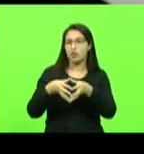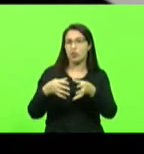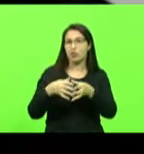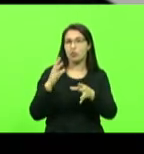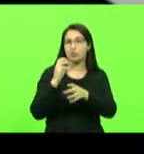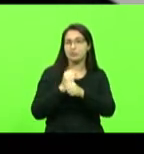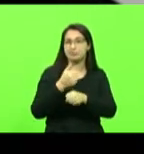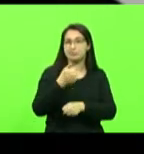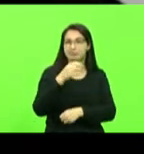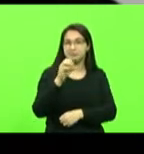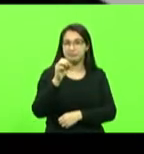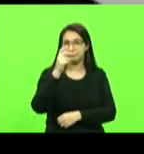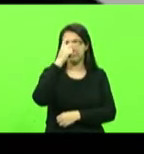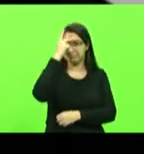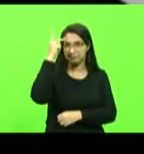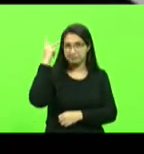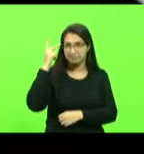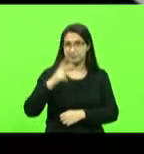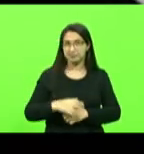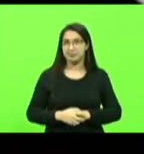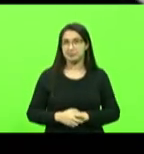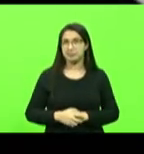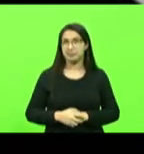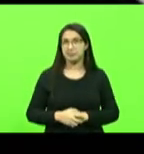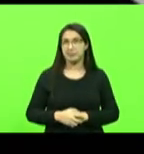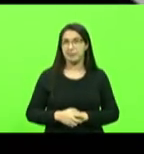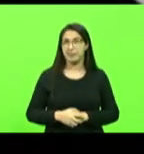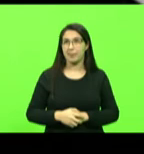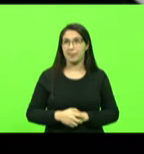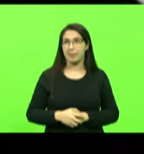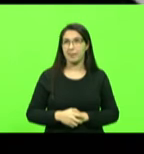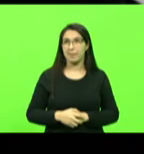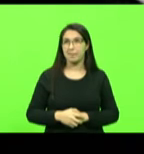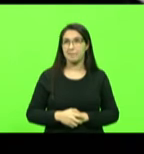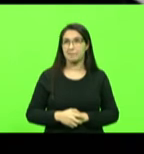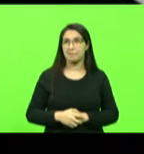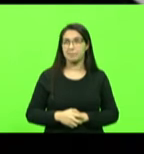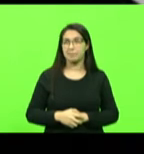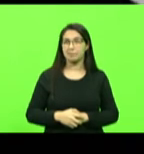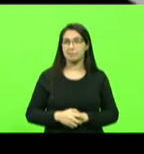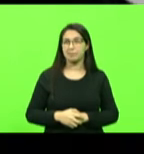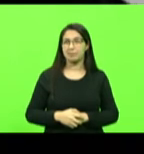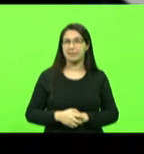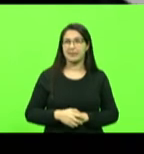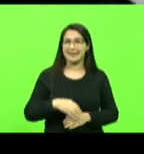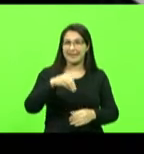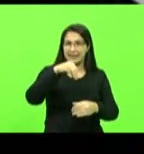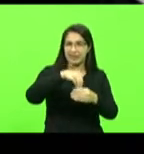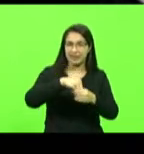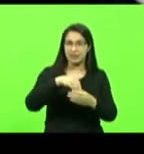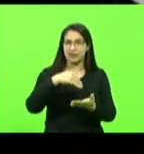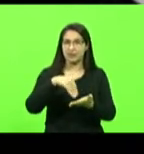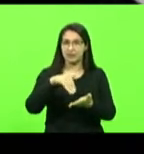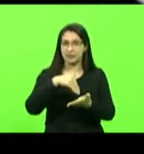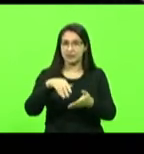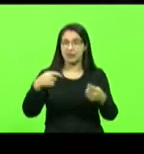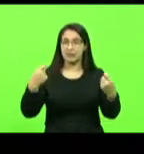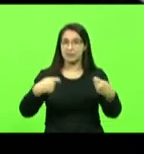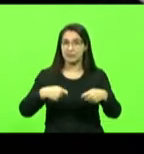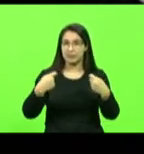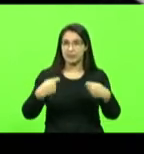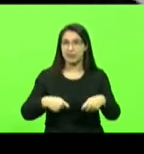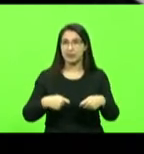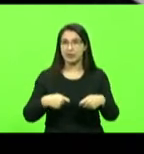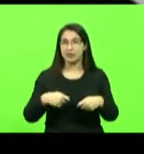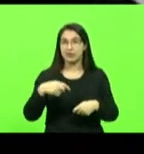cada diretoria. Aí eu me entero que dentro da secretaria precisa pelo menos uns